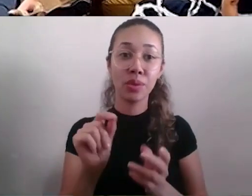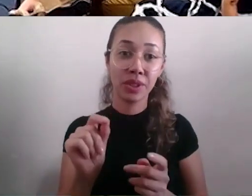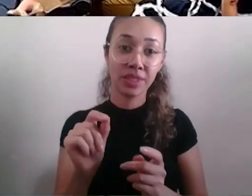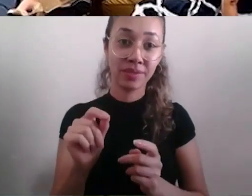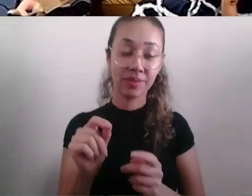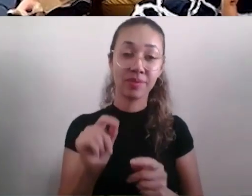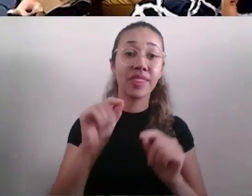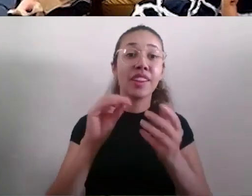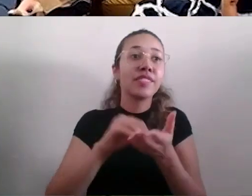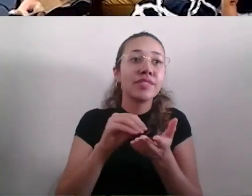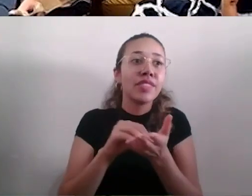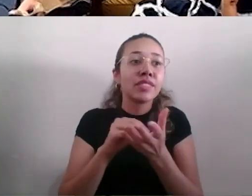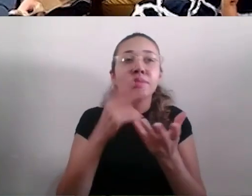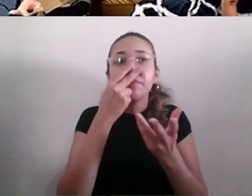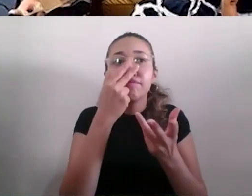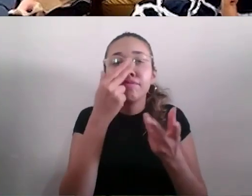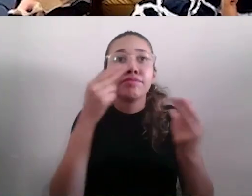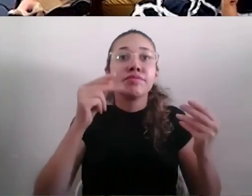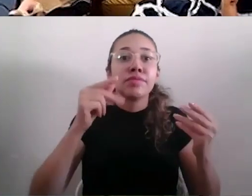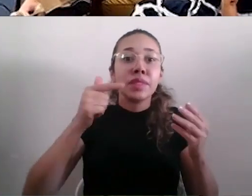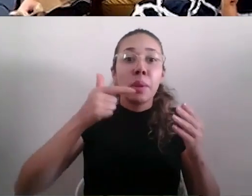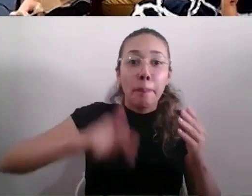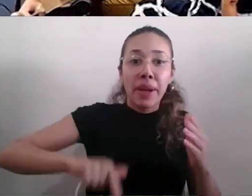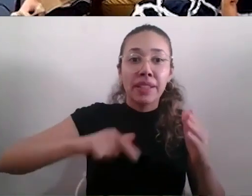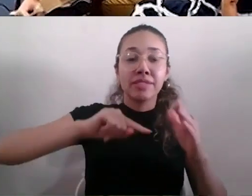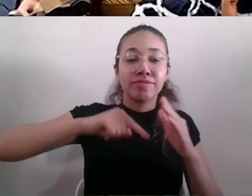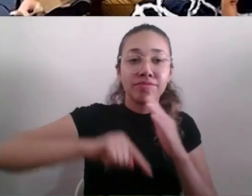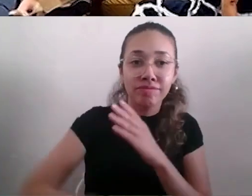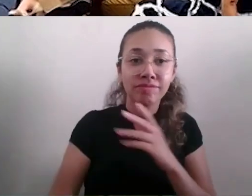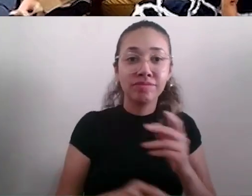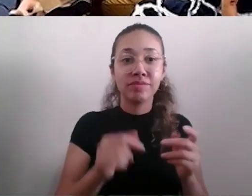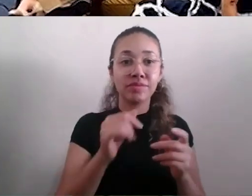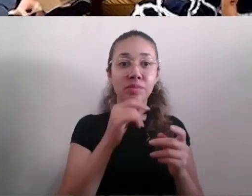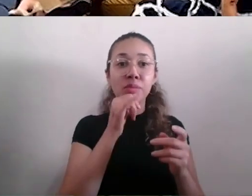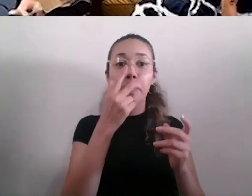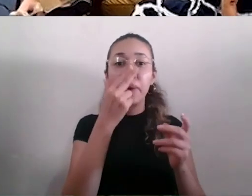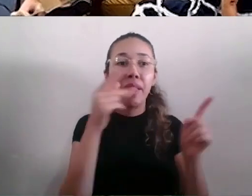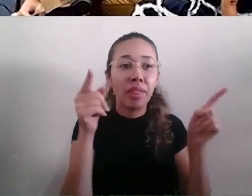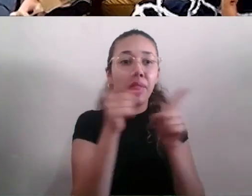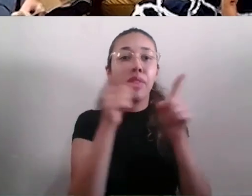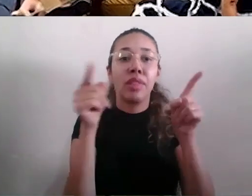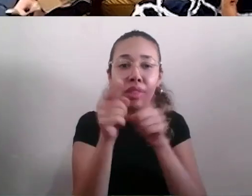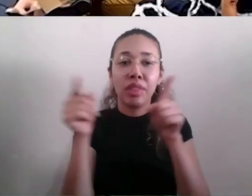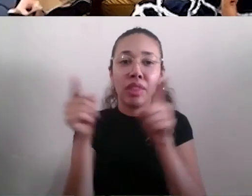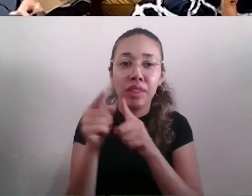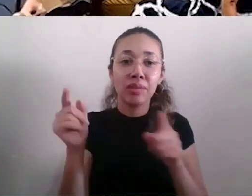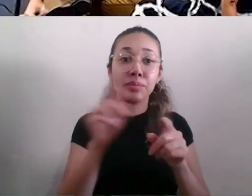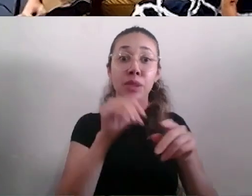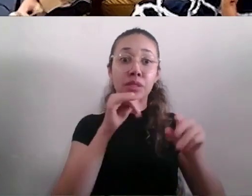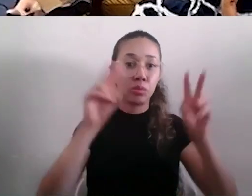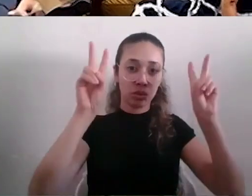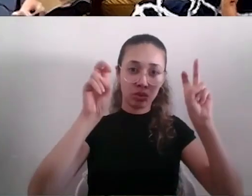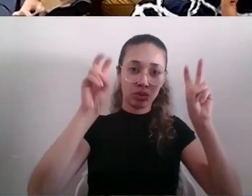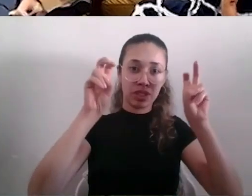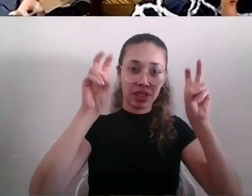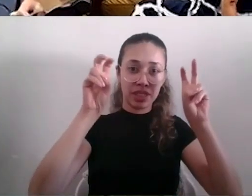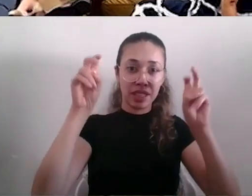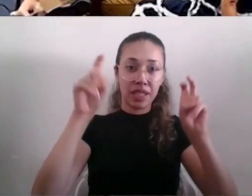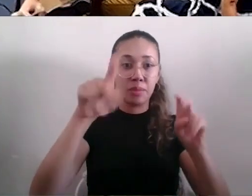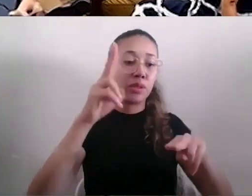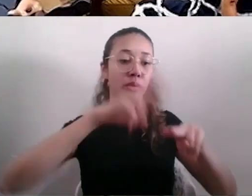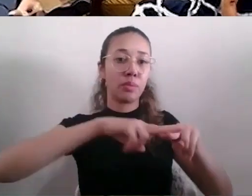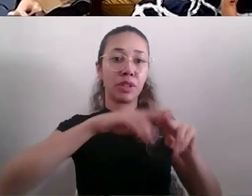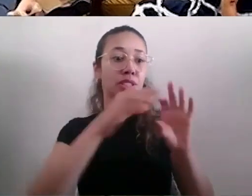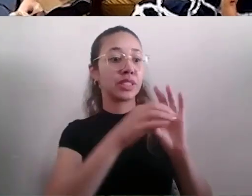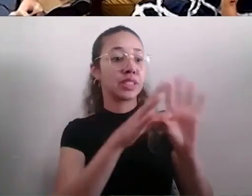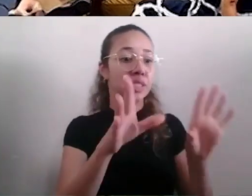mais complexo, né? De não ser muito reducionista. Hoje em dia a gente tem isso, quer dizer, tem um assunto que é a saidinha contra ou a favor, muito pelo contrário, as pessoas